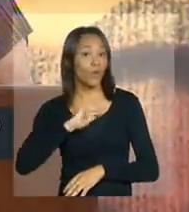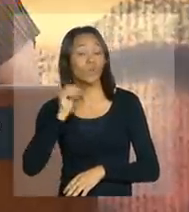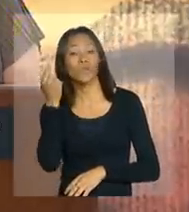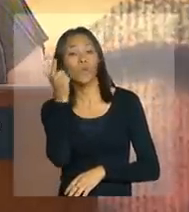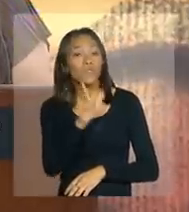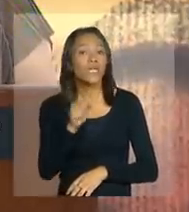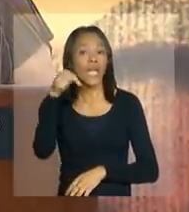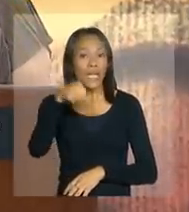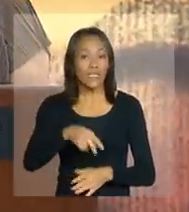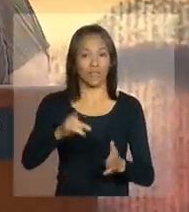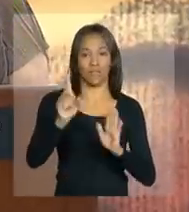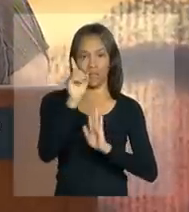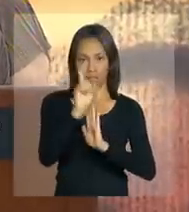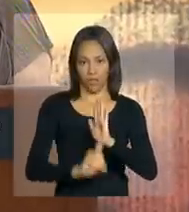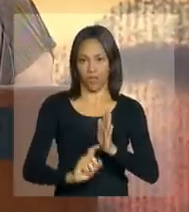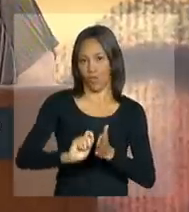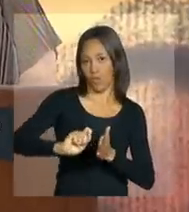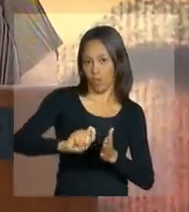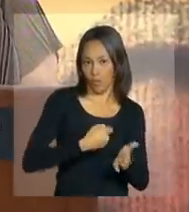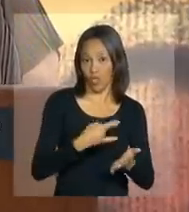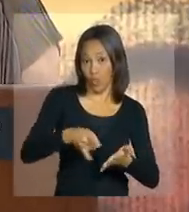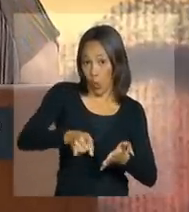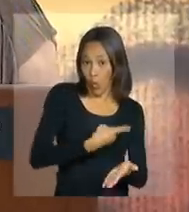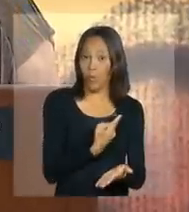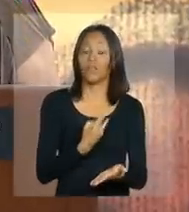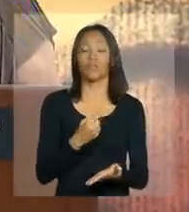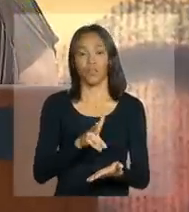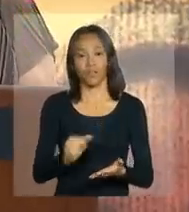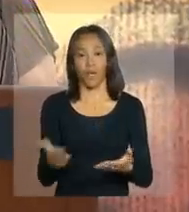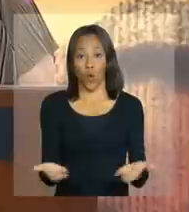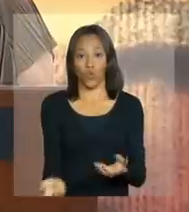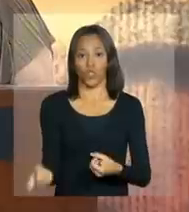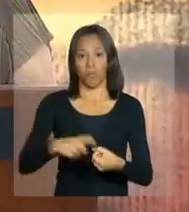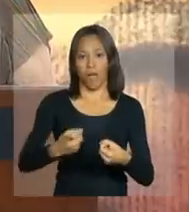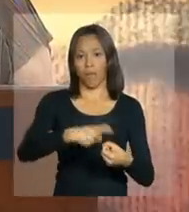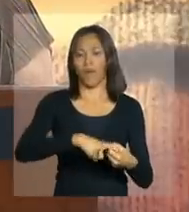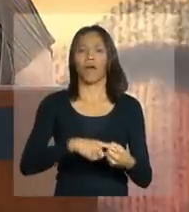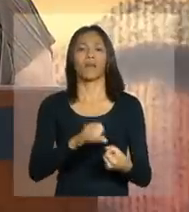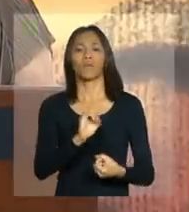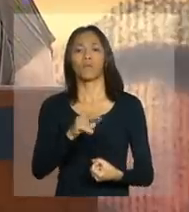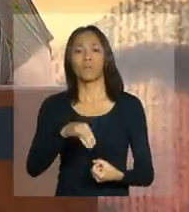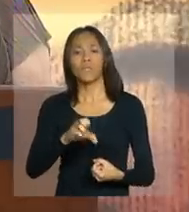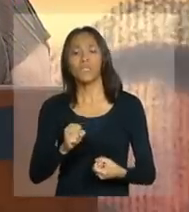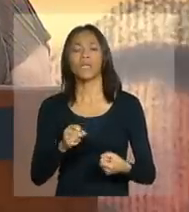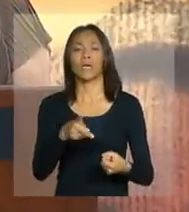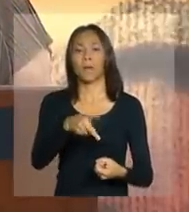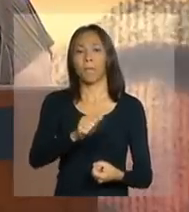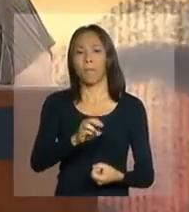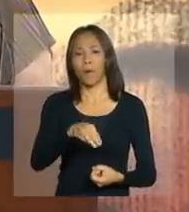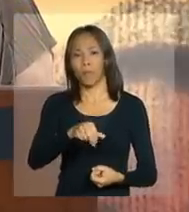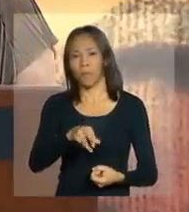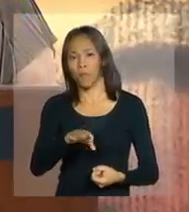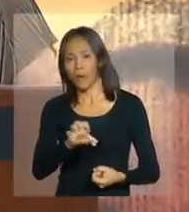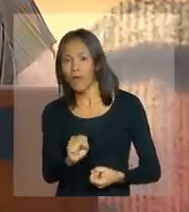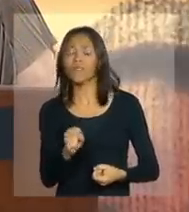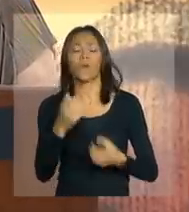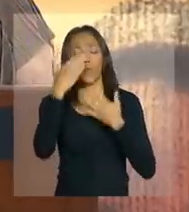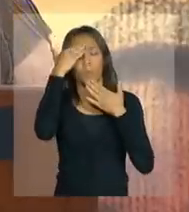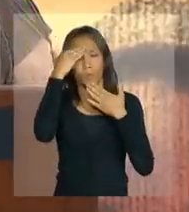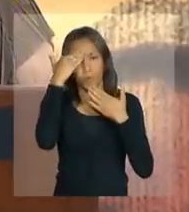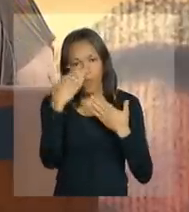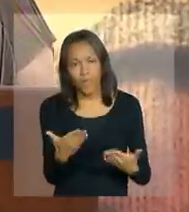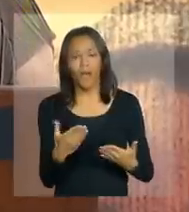desse Decreto que a senhora vai assinar hoje com o Incra com todos o Palmares e todos a cepi Muito